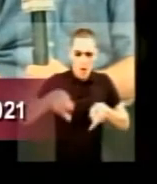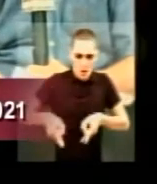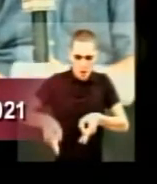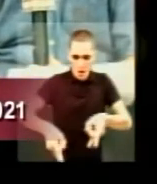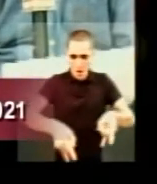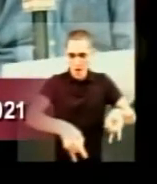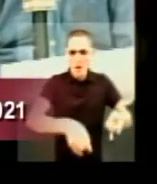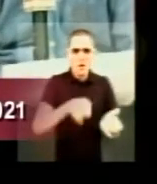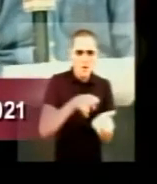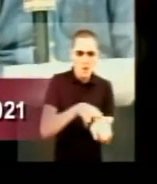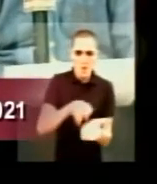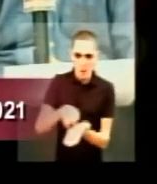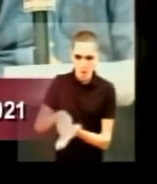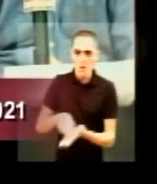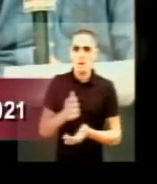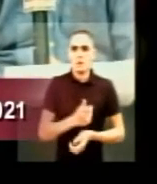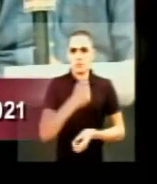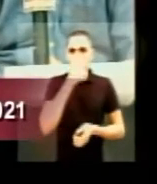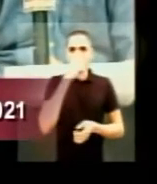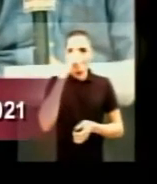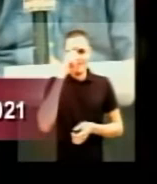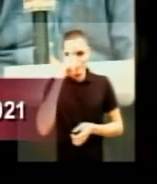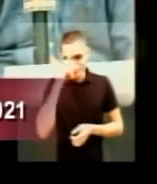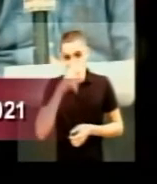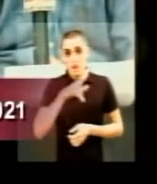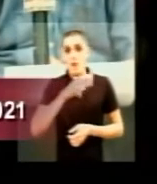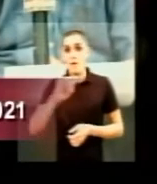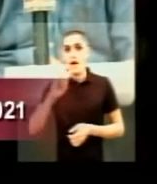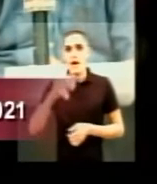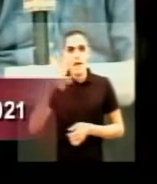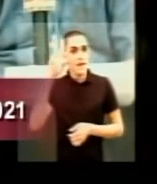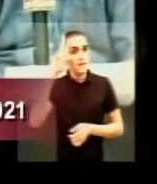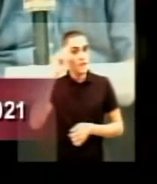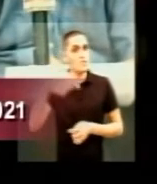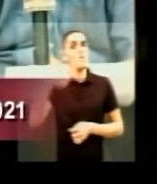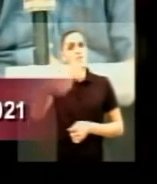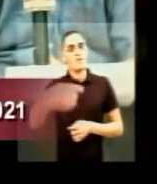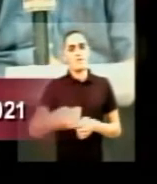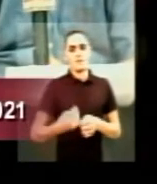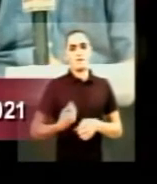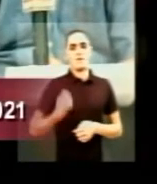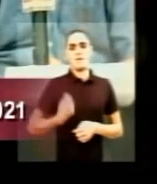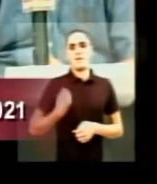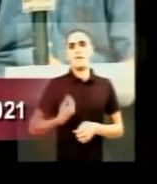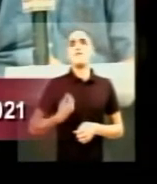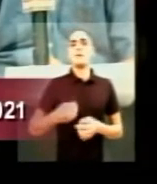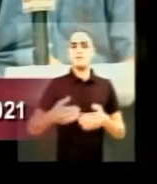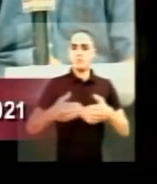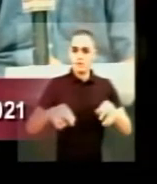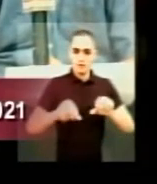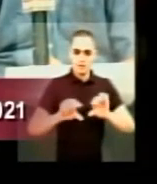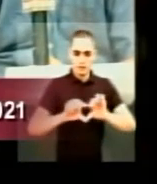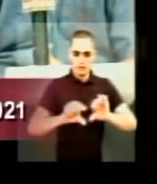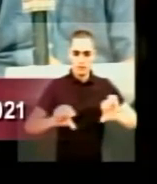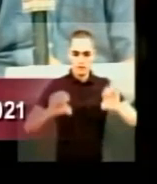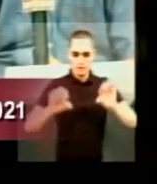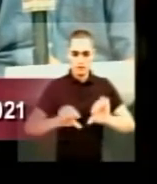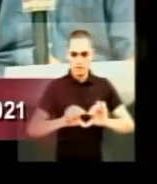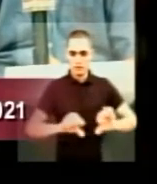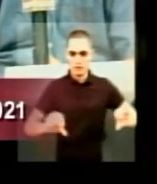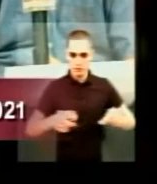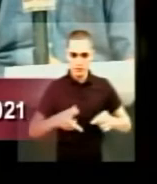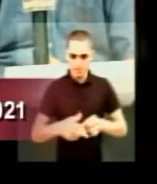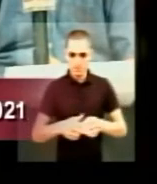ocupação, vai inaugurar na segunda-feira uma unidade de internação, que